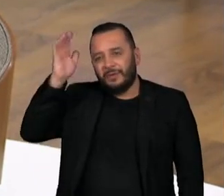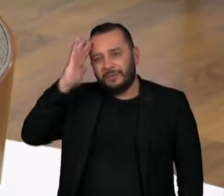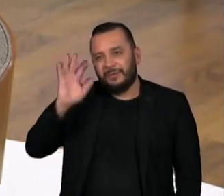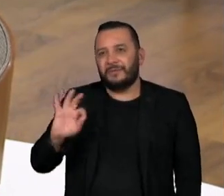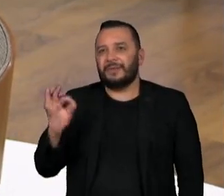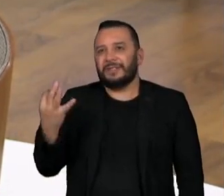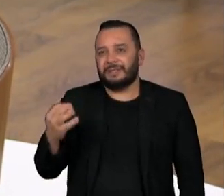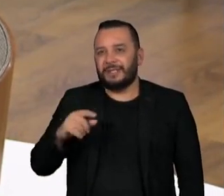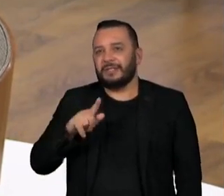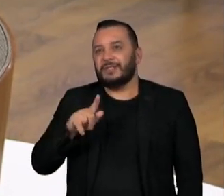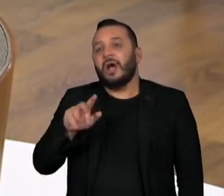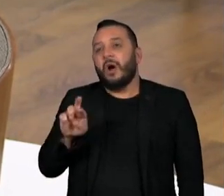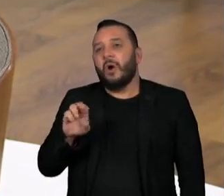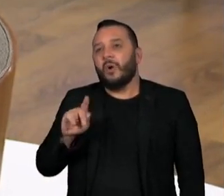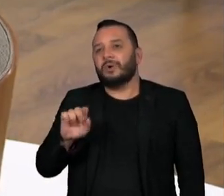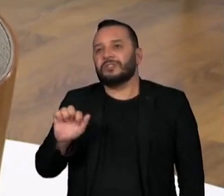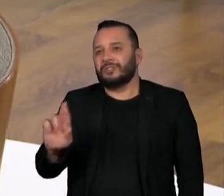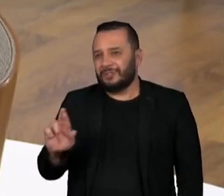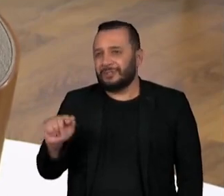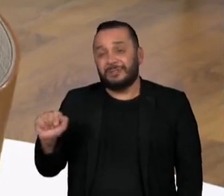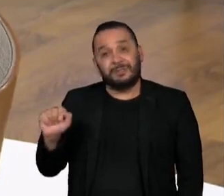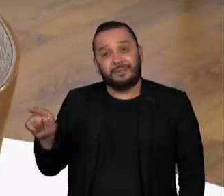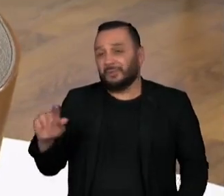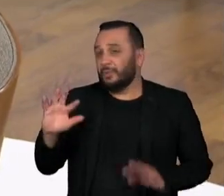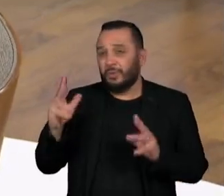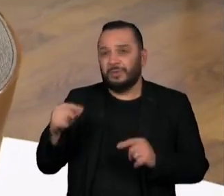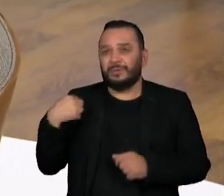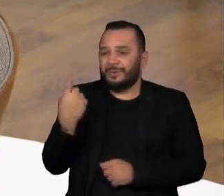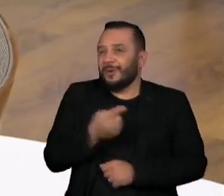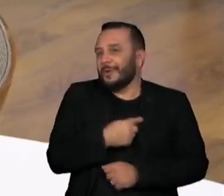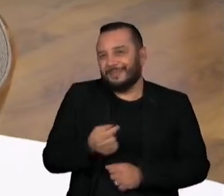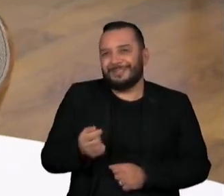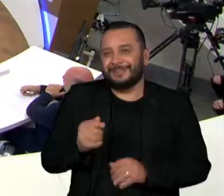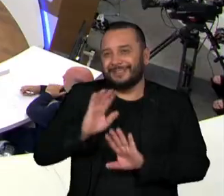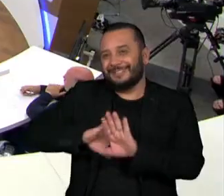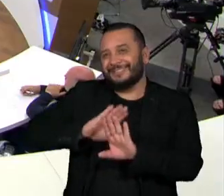Todos nós dançamos, a gente só não sabe, mas todos nós dançamos. Você fala...